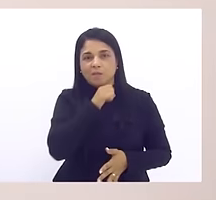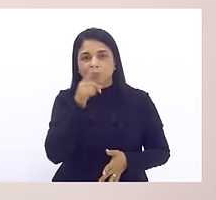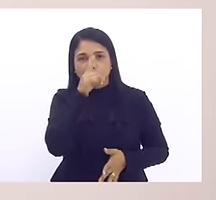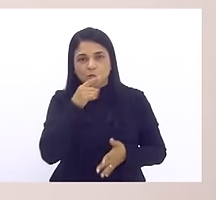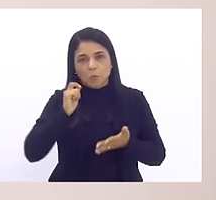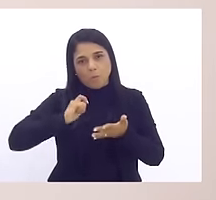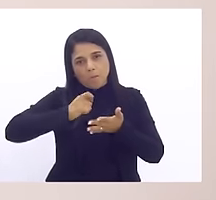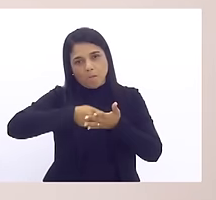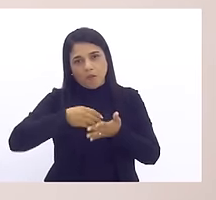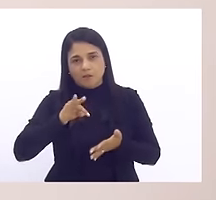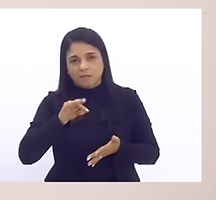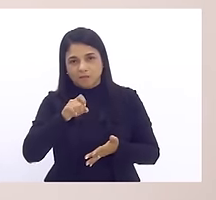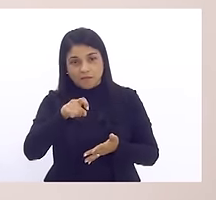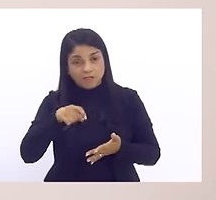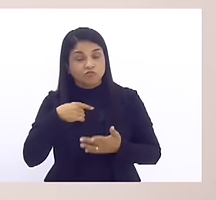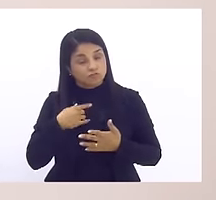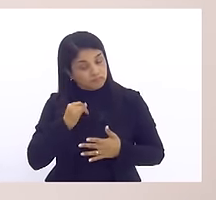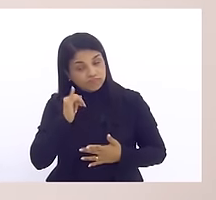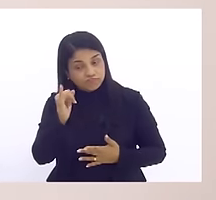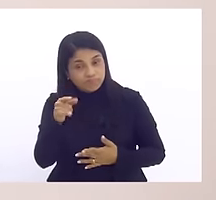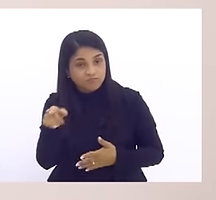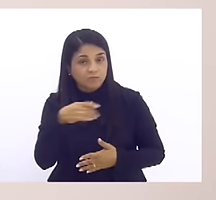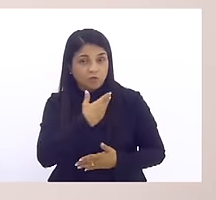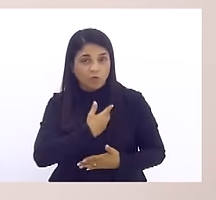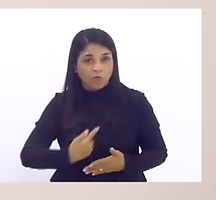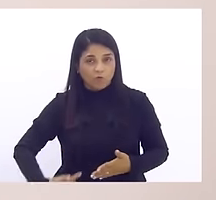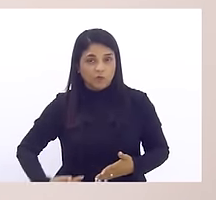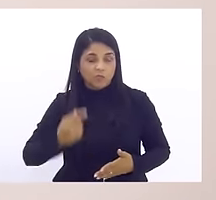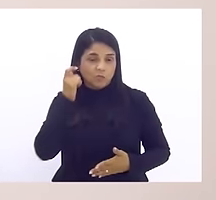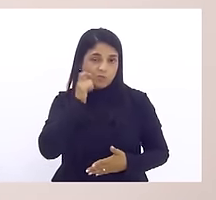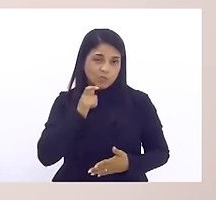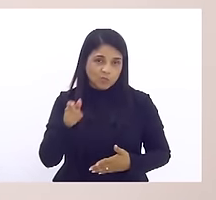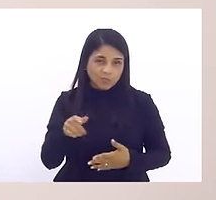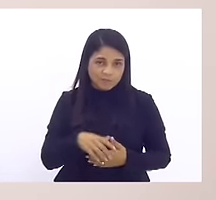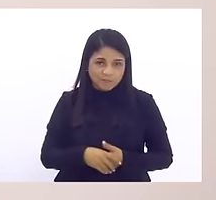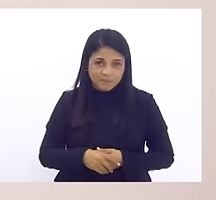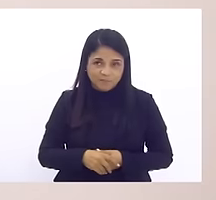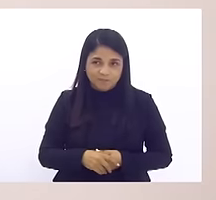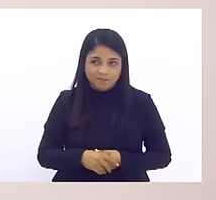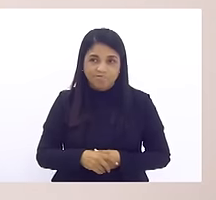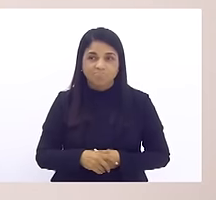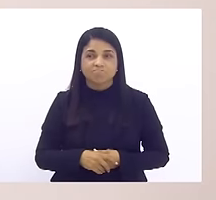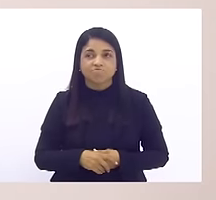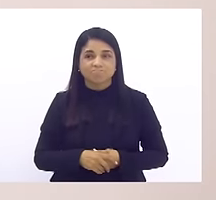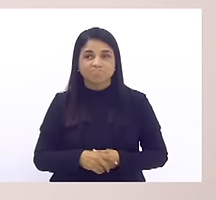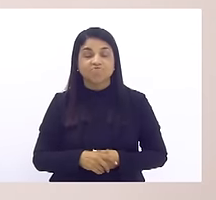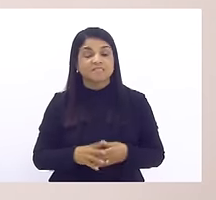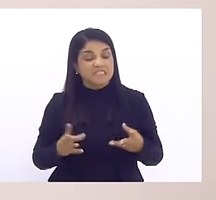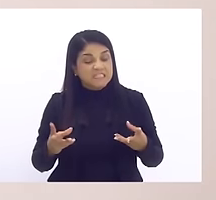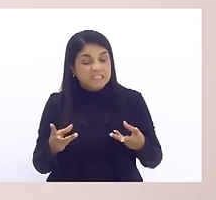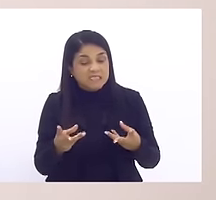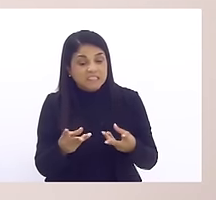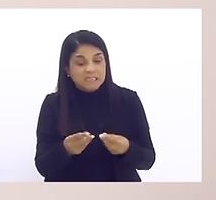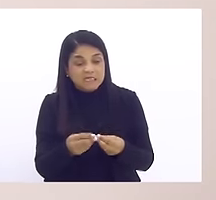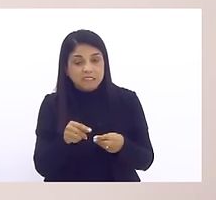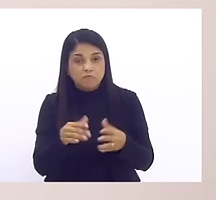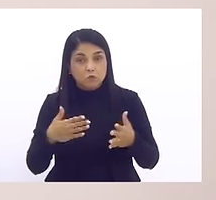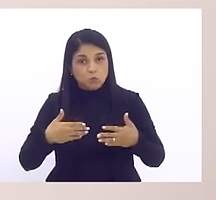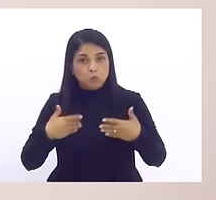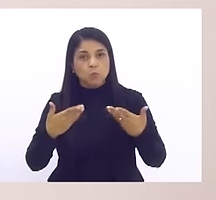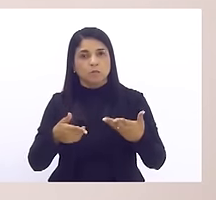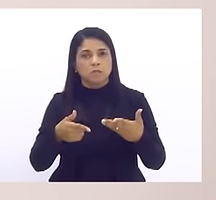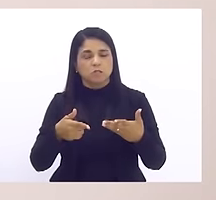nós levamos ao conhecimento do governador e o governador se mostrou muito sensível e surpreso Alan